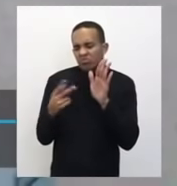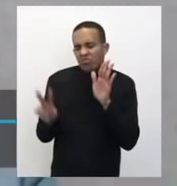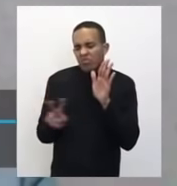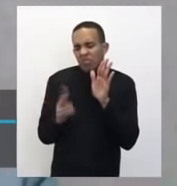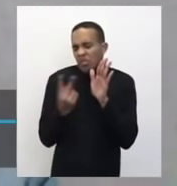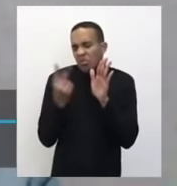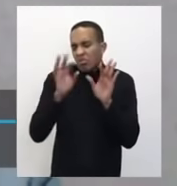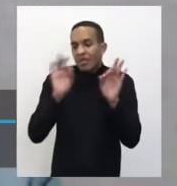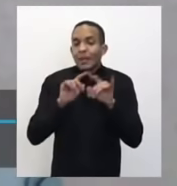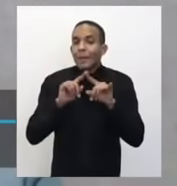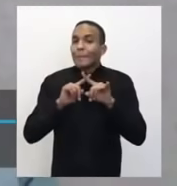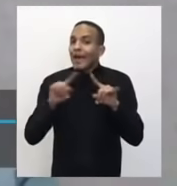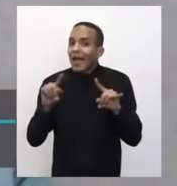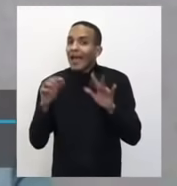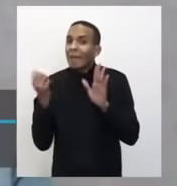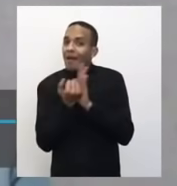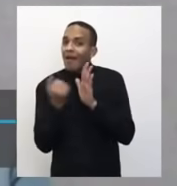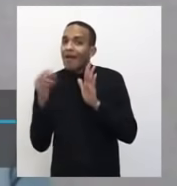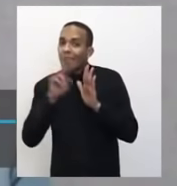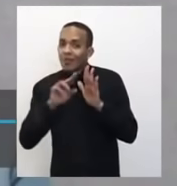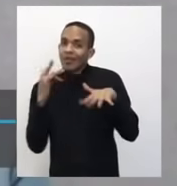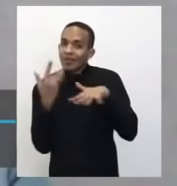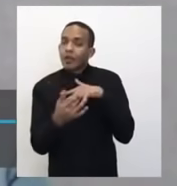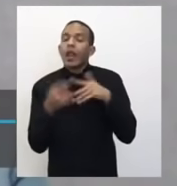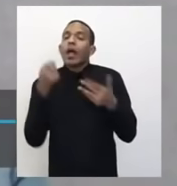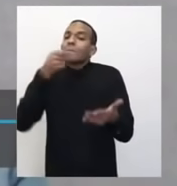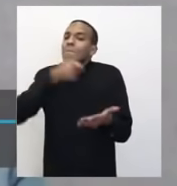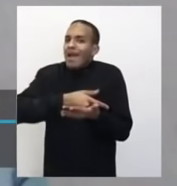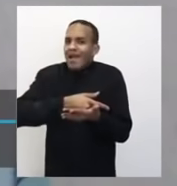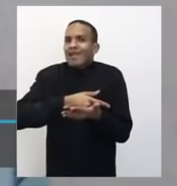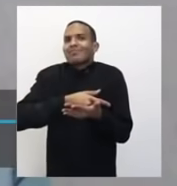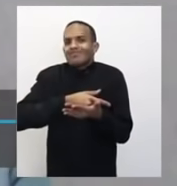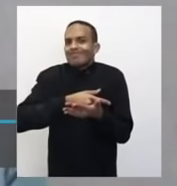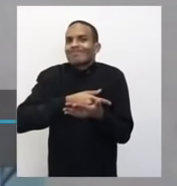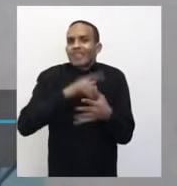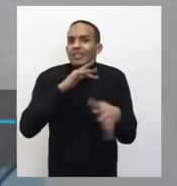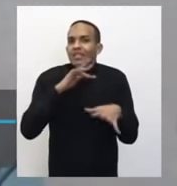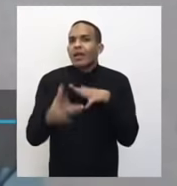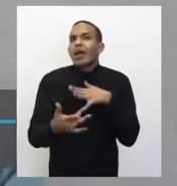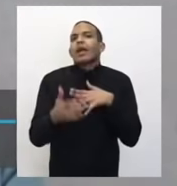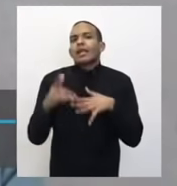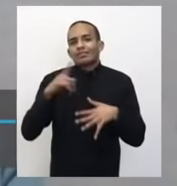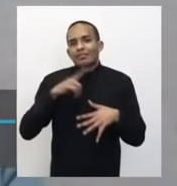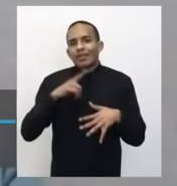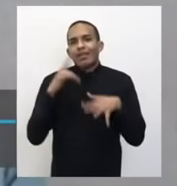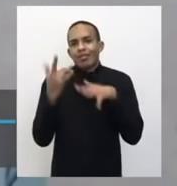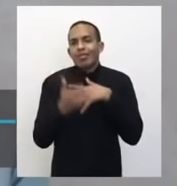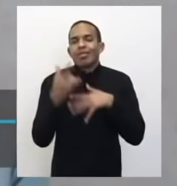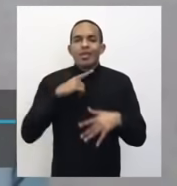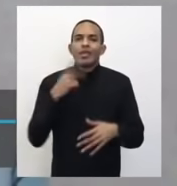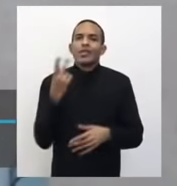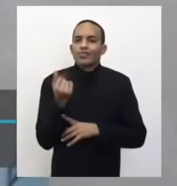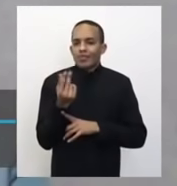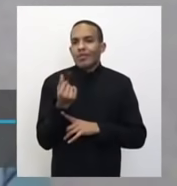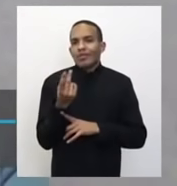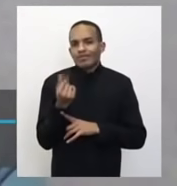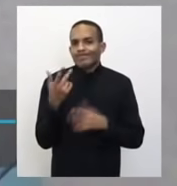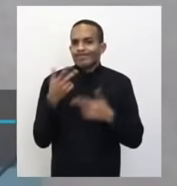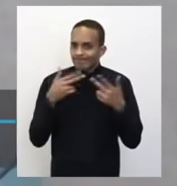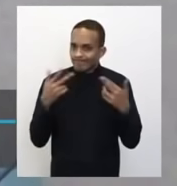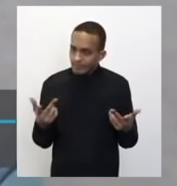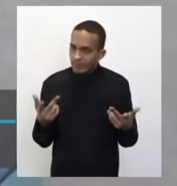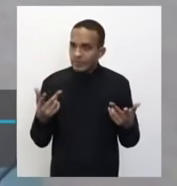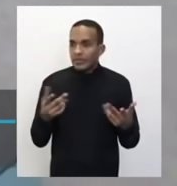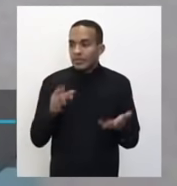elas possam colocar ali, elas pagam para as plataformas. É ali onde elas geram receitas, né? Onde elas geram lucros. Então,